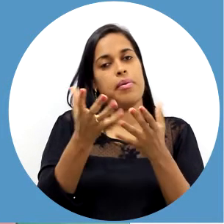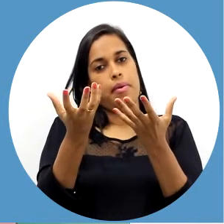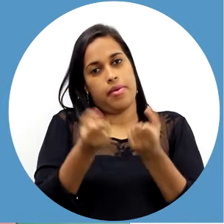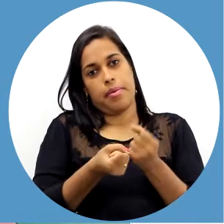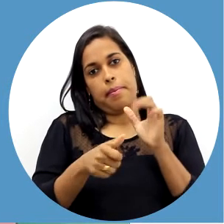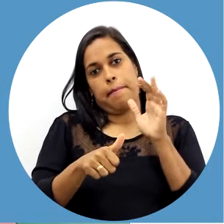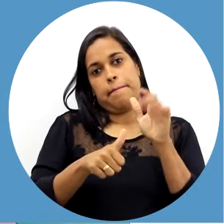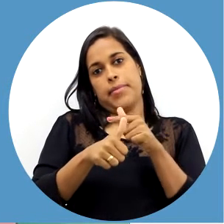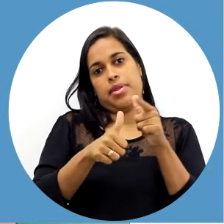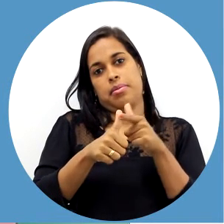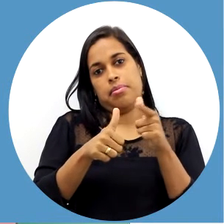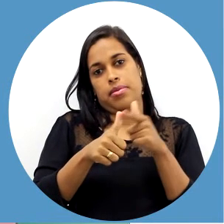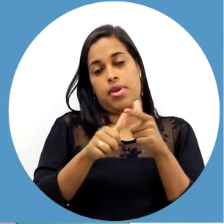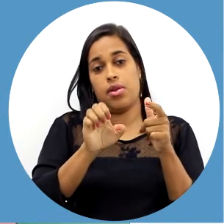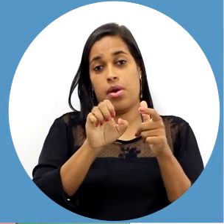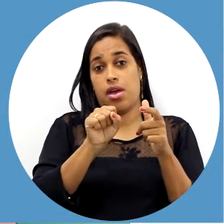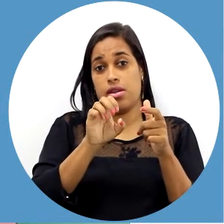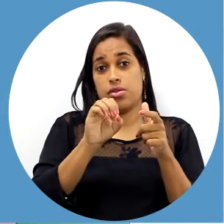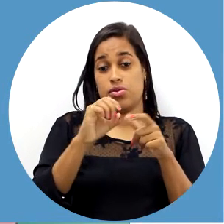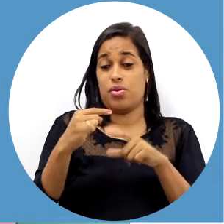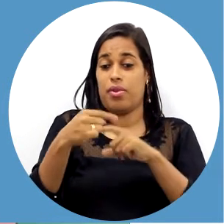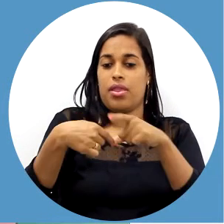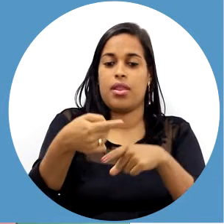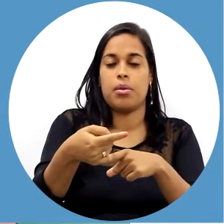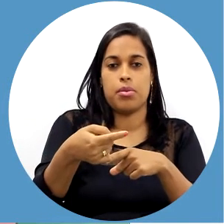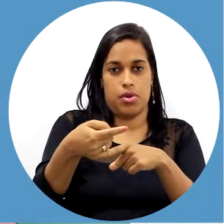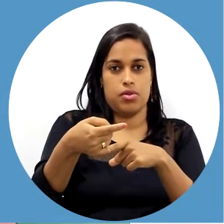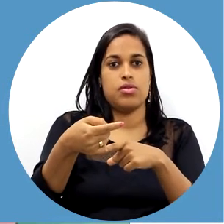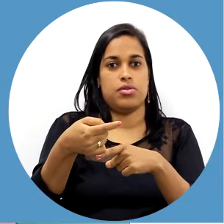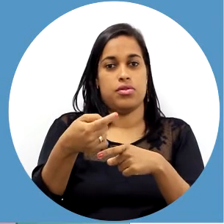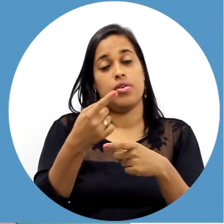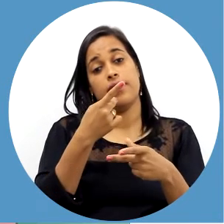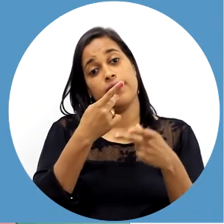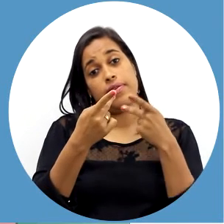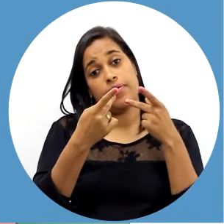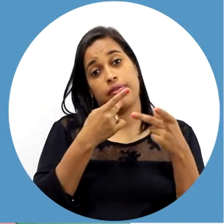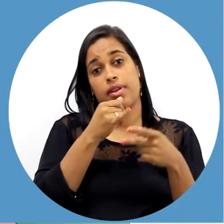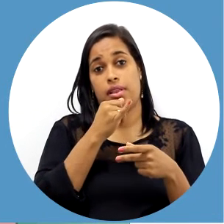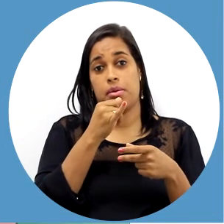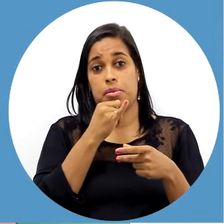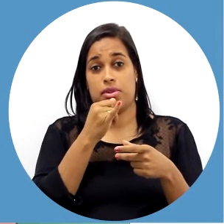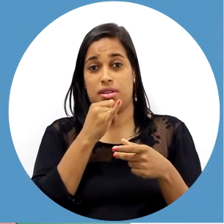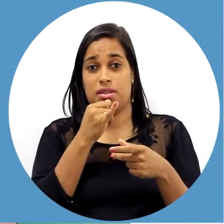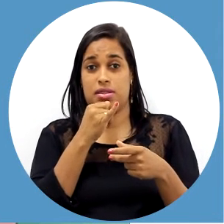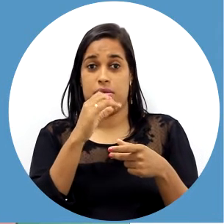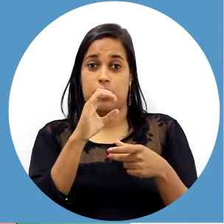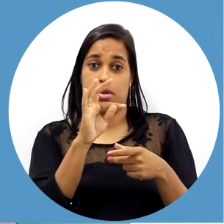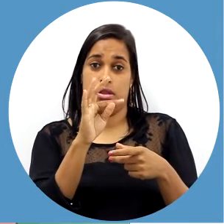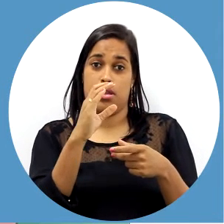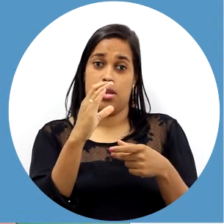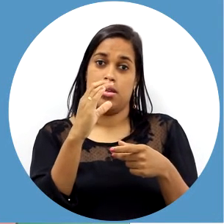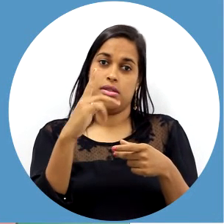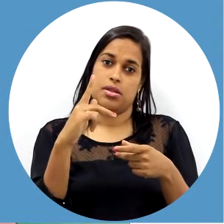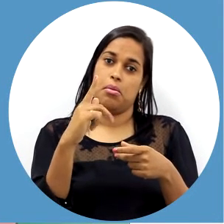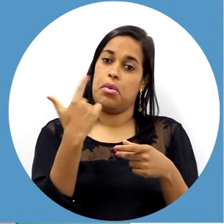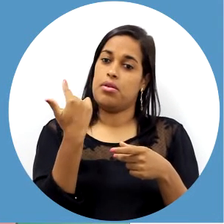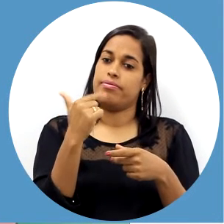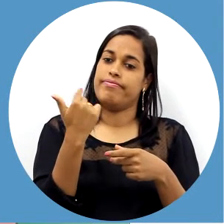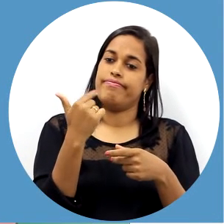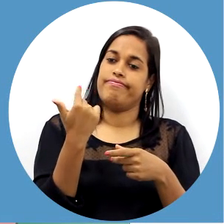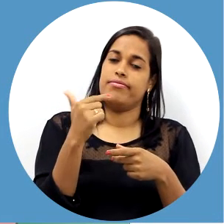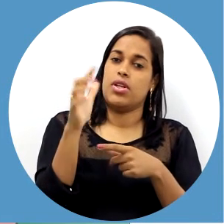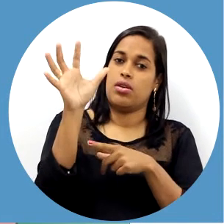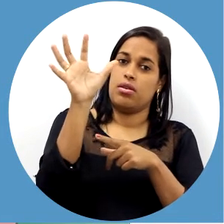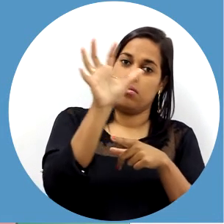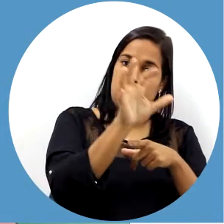primeiro, o modelo OSI veio depois. Então, falava-se na época que o modelo TCP tinha poucas camadas e não